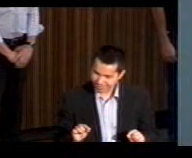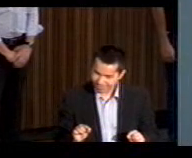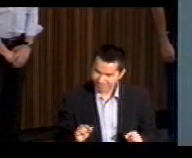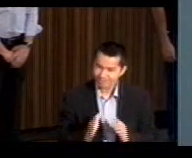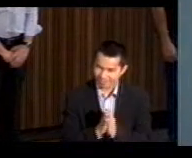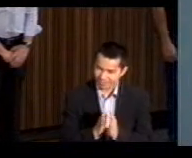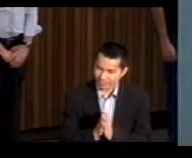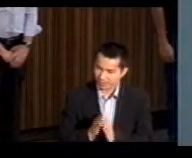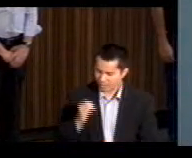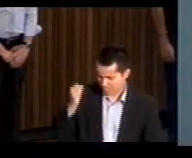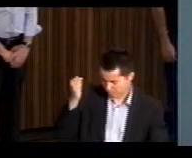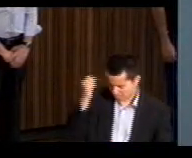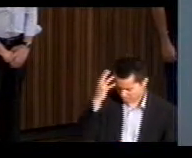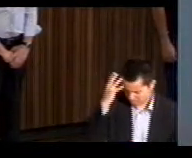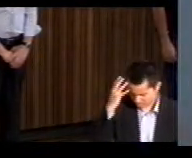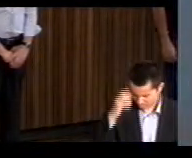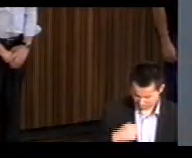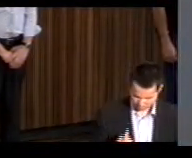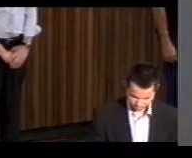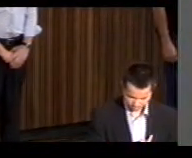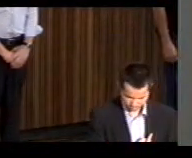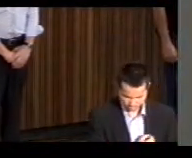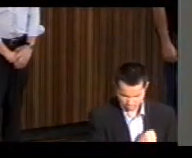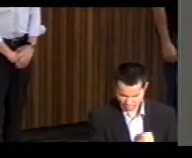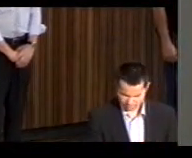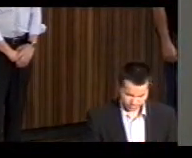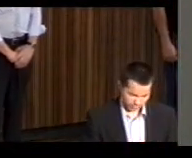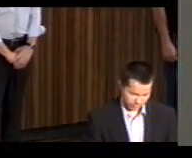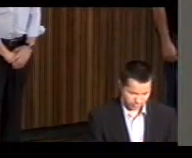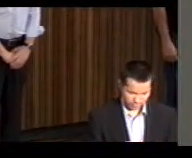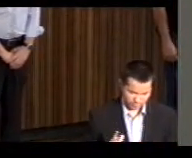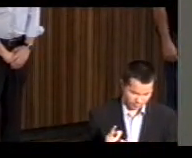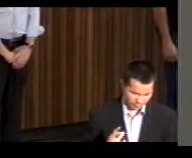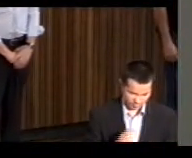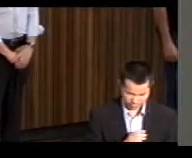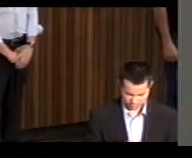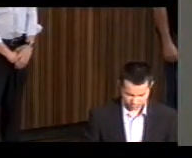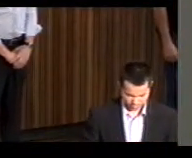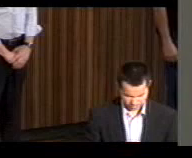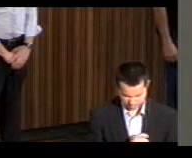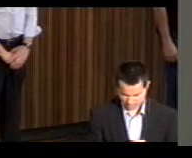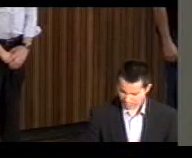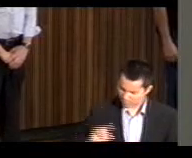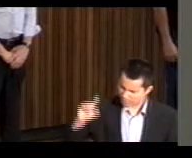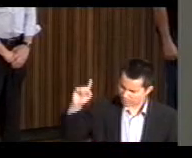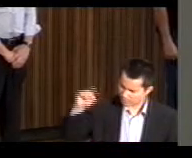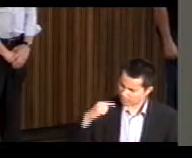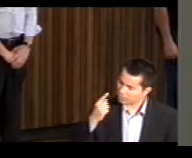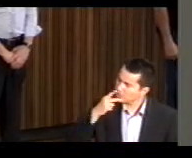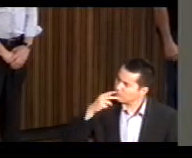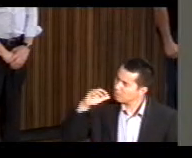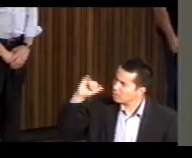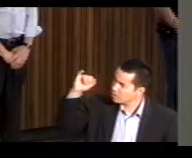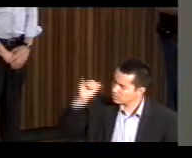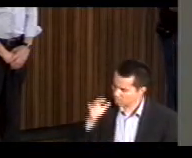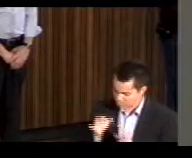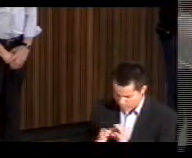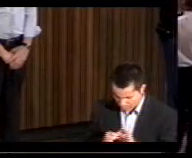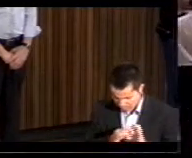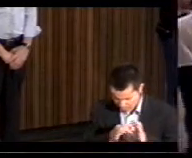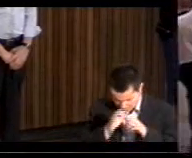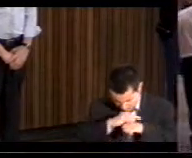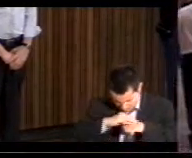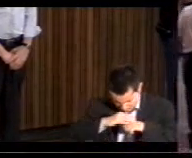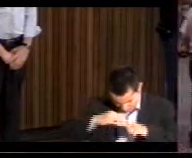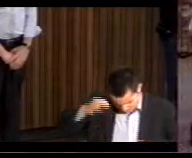nosso Senhor Jesus Cristo, o amor de Deus, o nosso Pai, e a comunhão e as consolações do Santo Espírito de